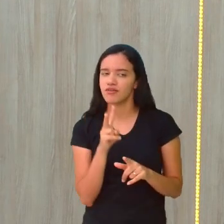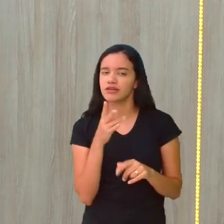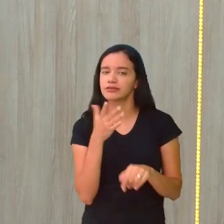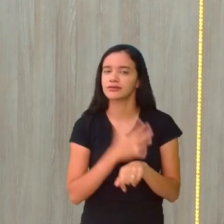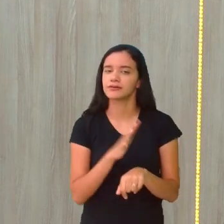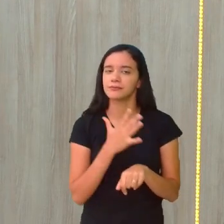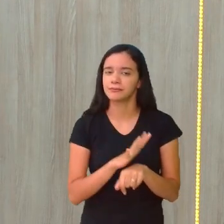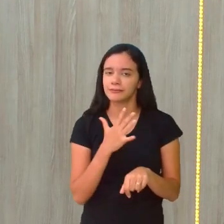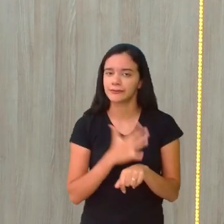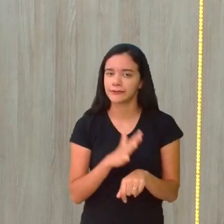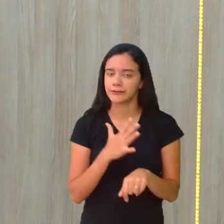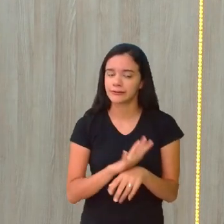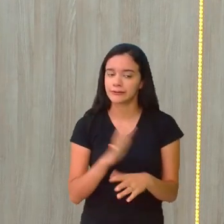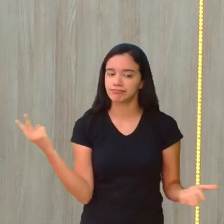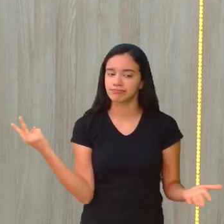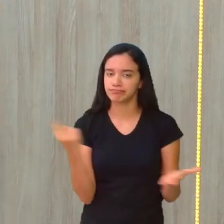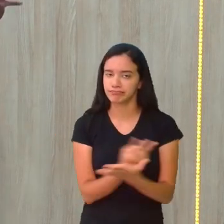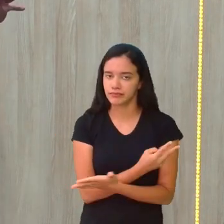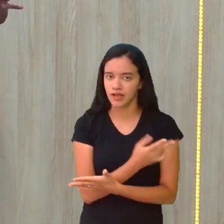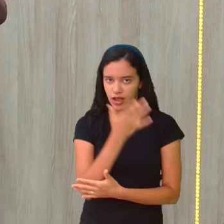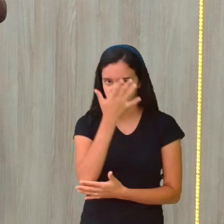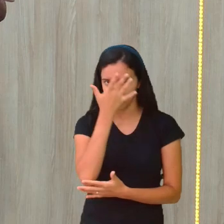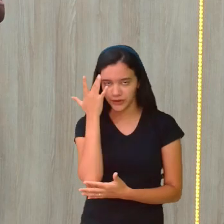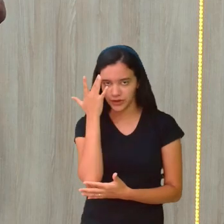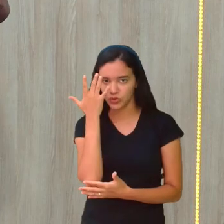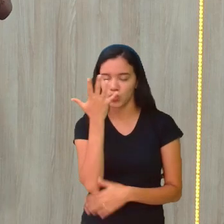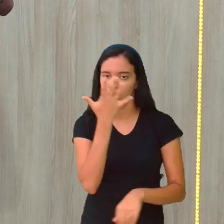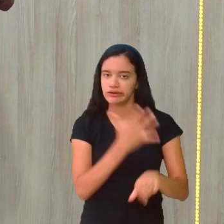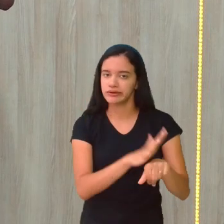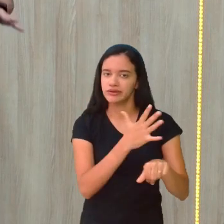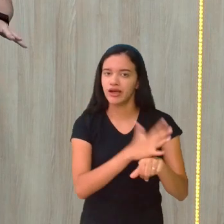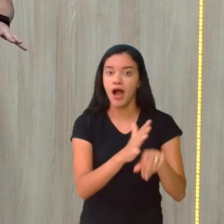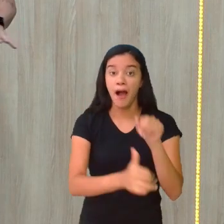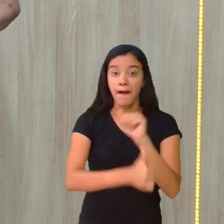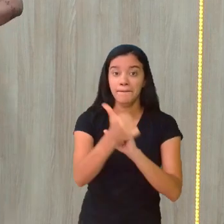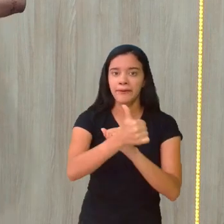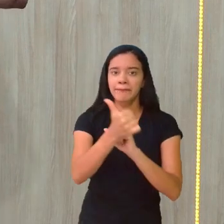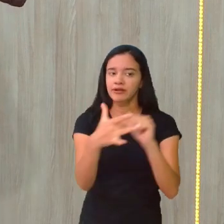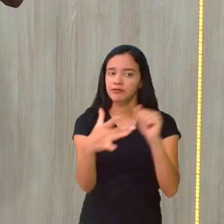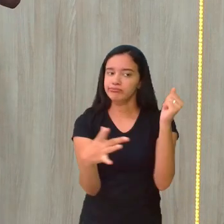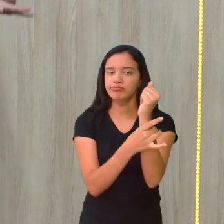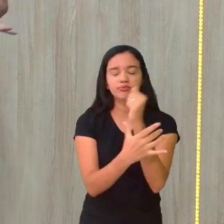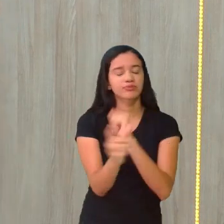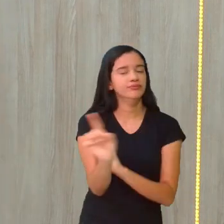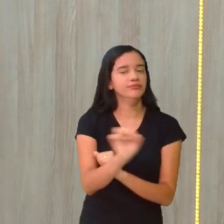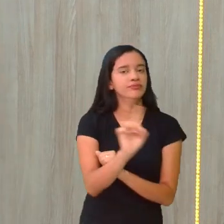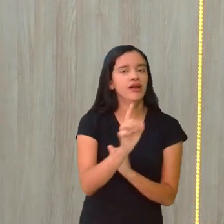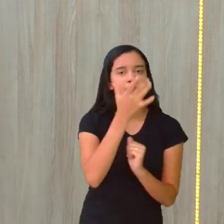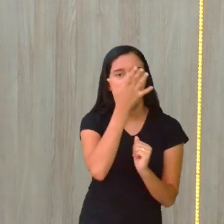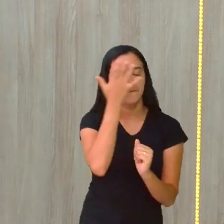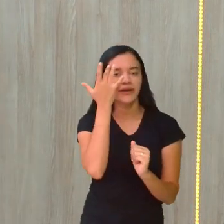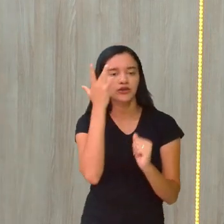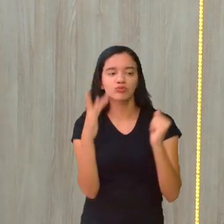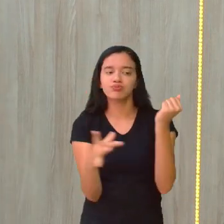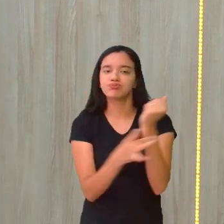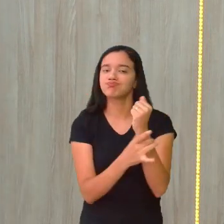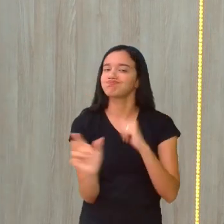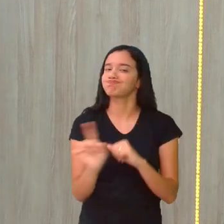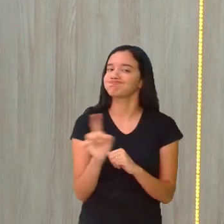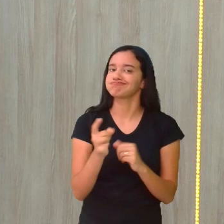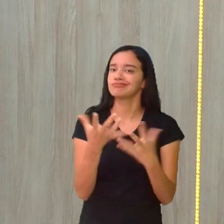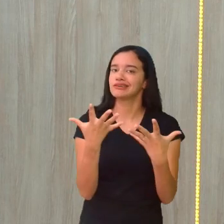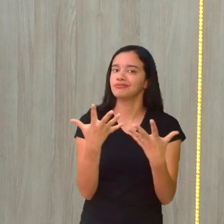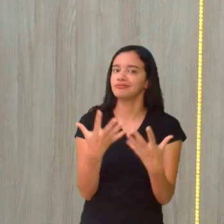meio marginalizada, né? Então, ó, quem pratica ali, né? Primeiro que isso não é seguro, essa galera aí não é segura,